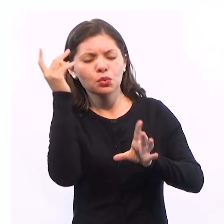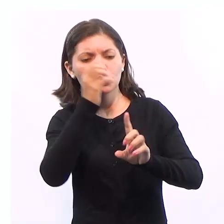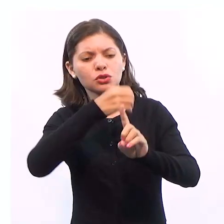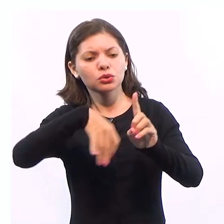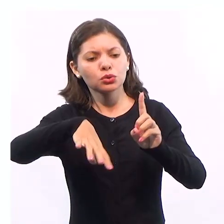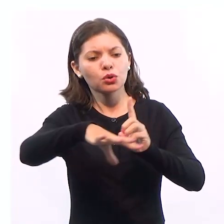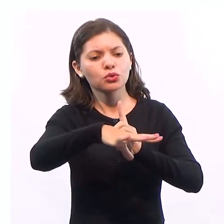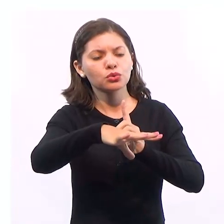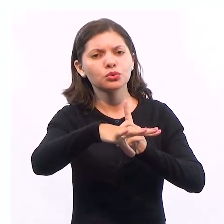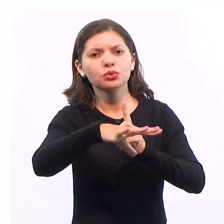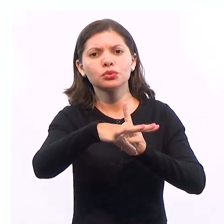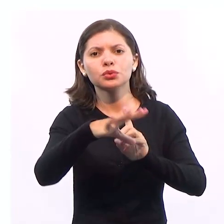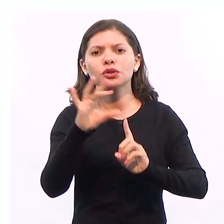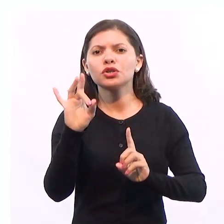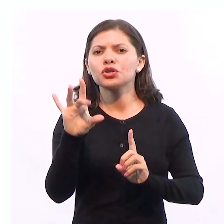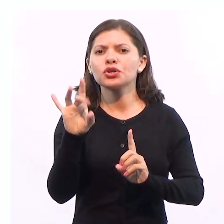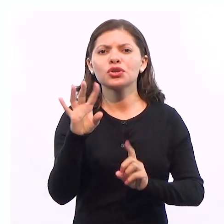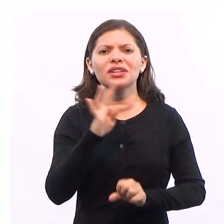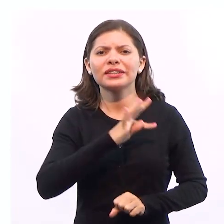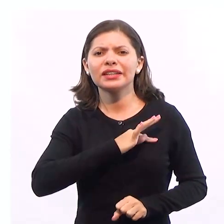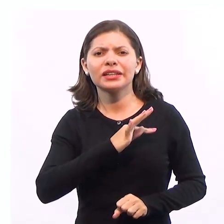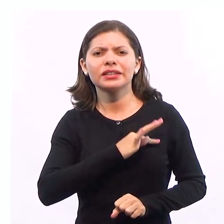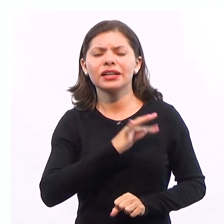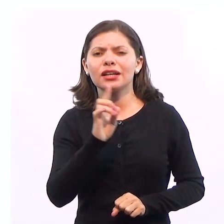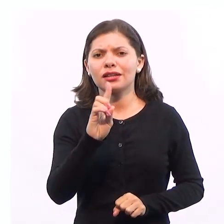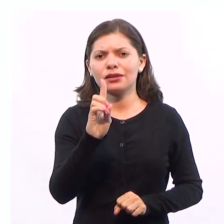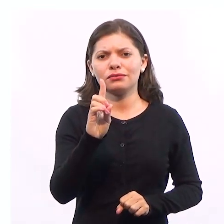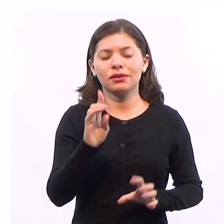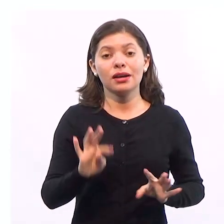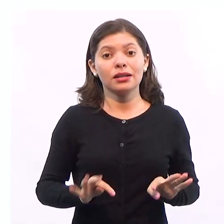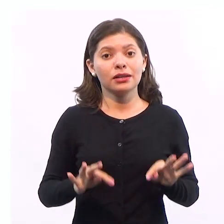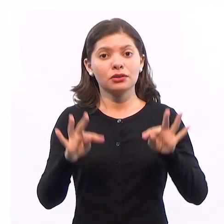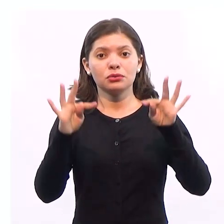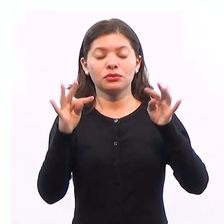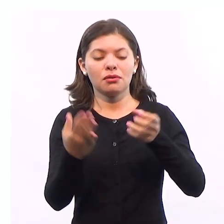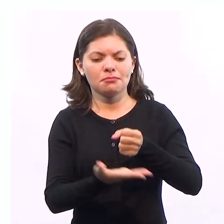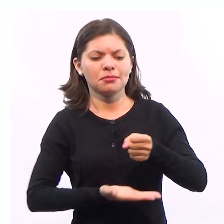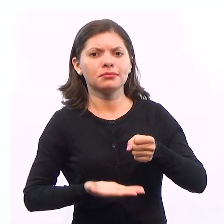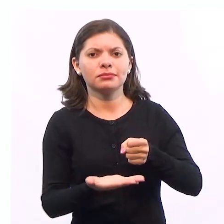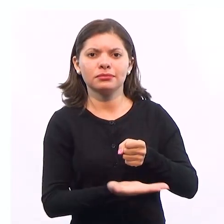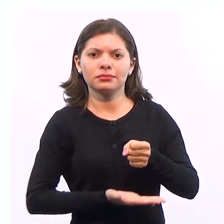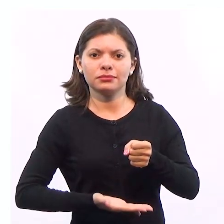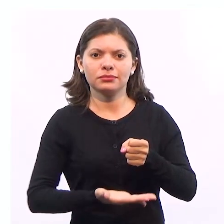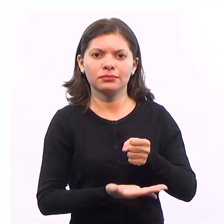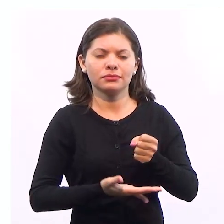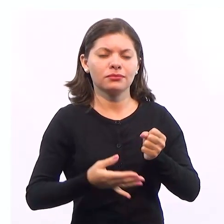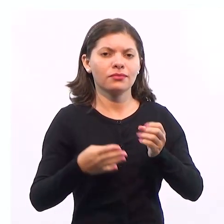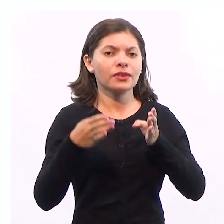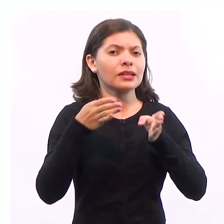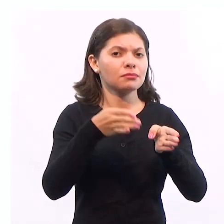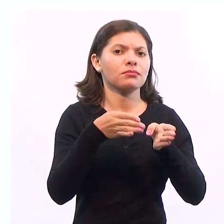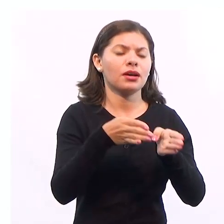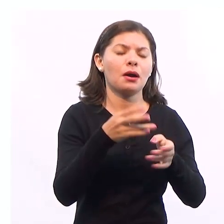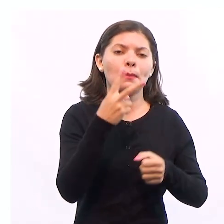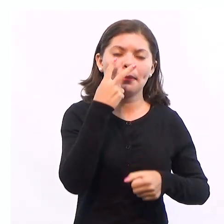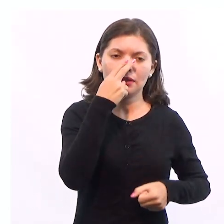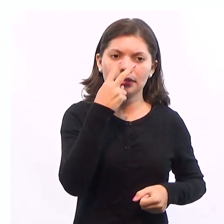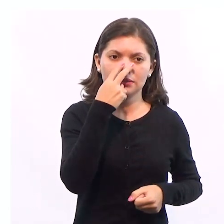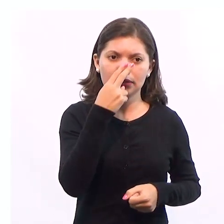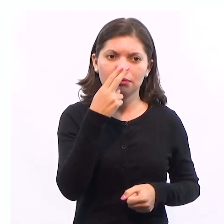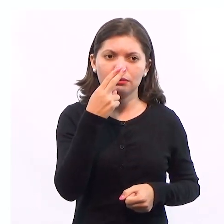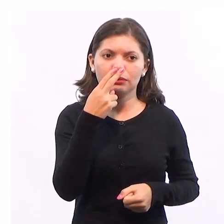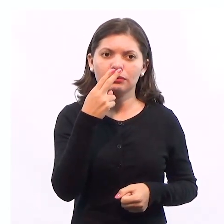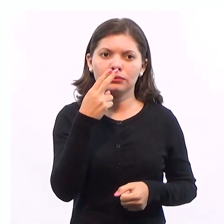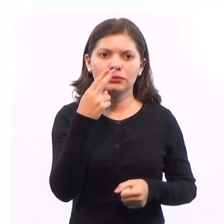as técnicas. Lá na sociotécnica ela fala exatamente de tecnologia. É basicamente isso daqui, ó. A gente vai tratar algo parecido. E